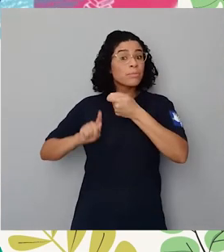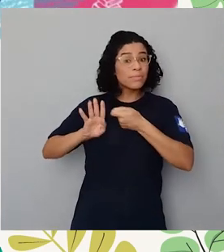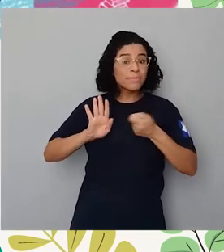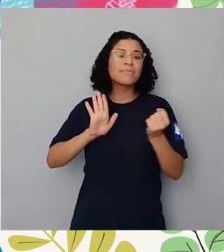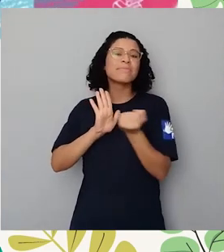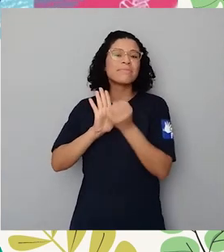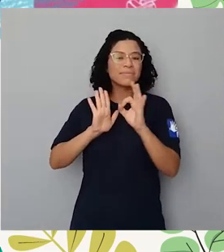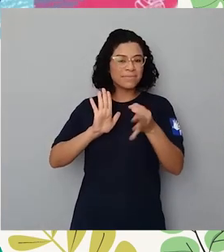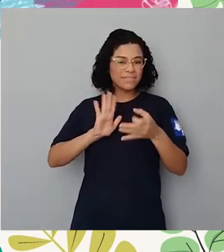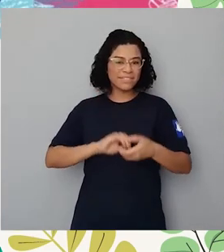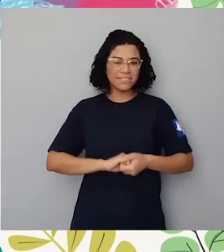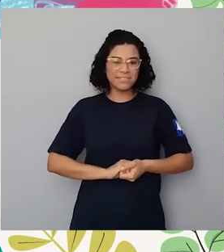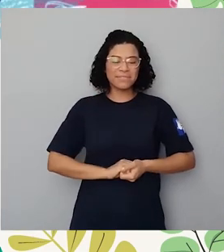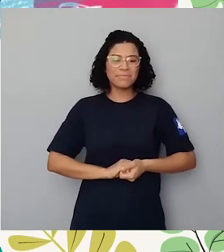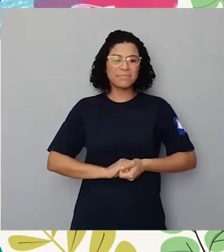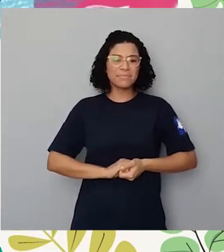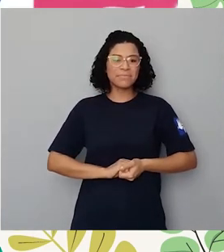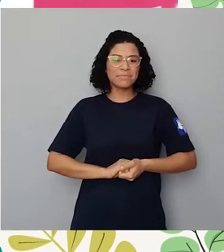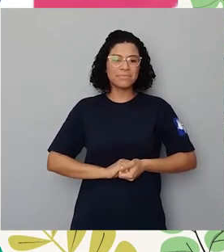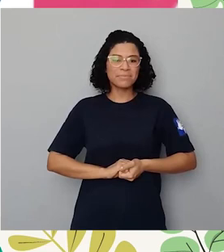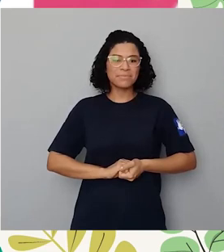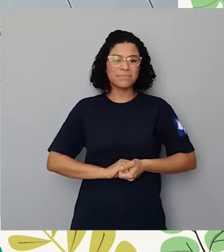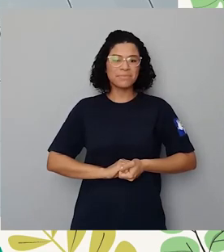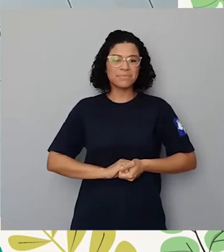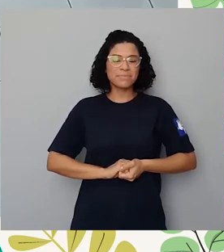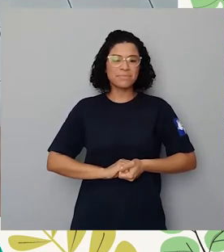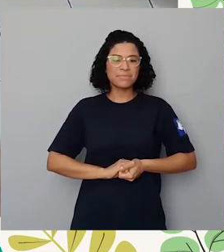Vamos fazer a marcação em nosso calendário?